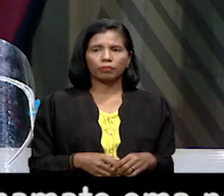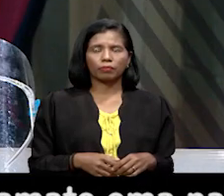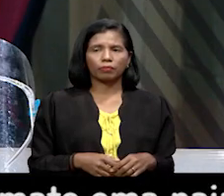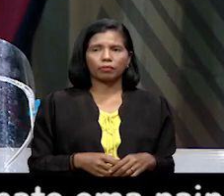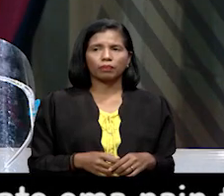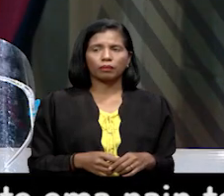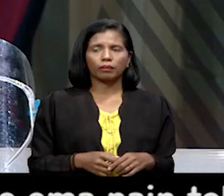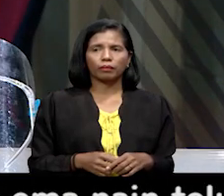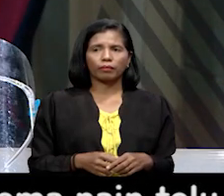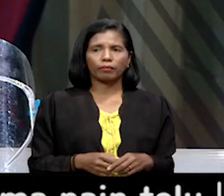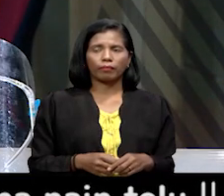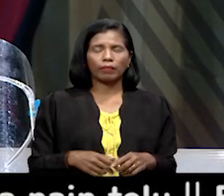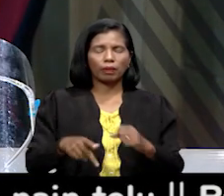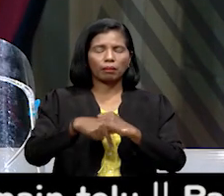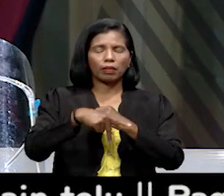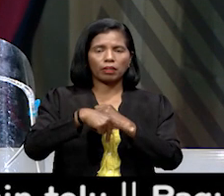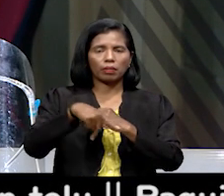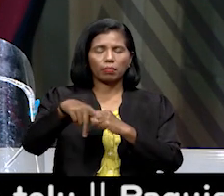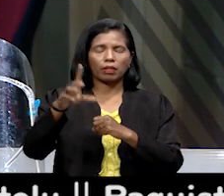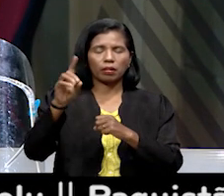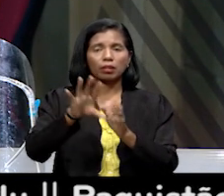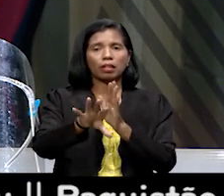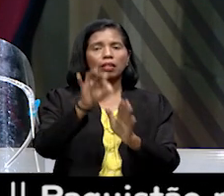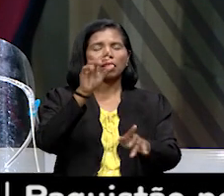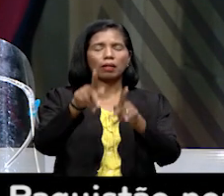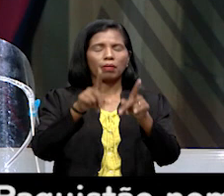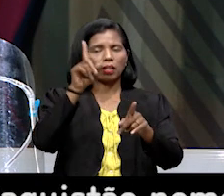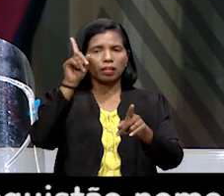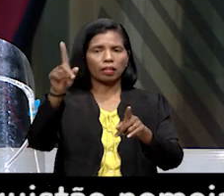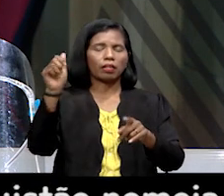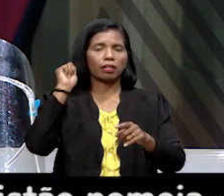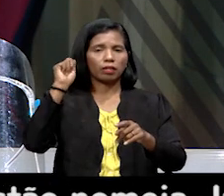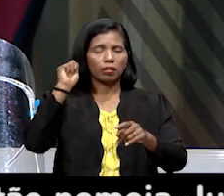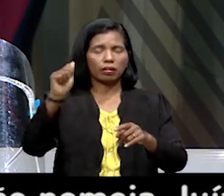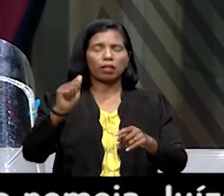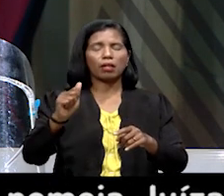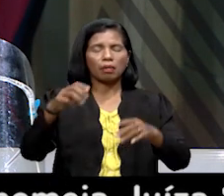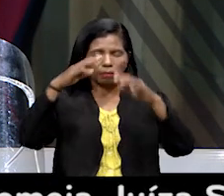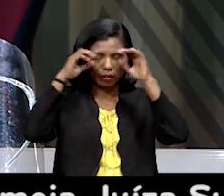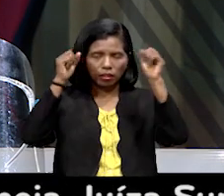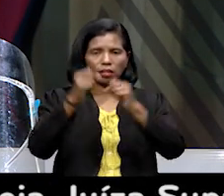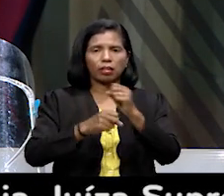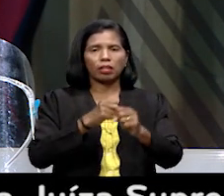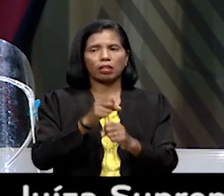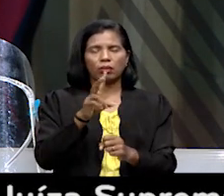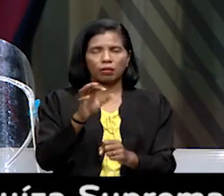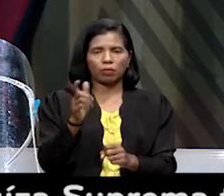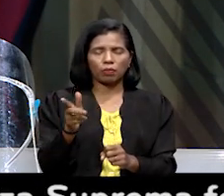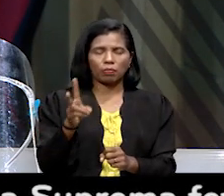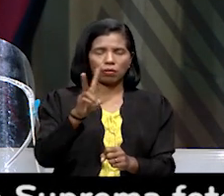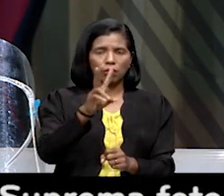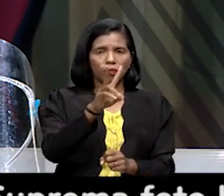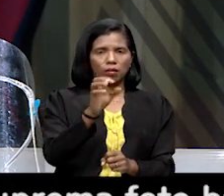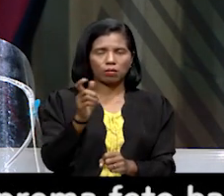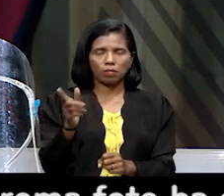PARTIDO DEMOKRATIKO PARTIDO SEIHILI YEMAIDAHU DIKOMPETI ELISANG PRESIDENSIAL PERIODU RIHUNRUA RUANULU RESINGRUA TO RIHUNRUA RUANULU